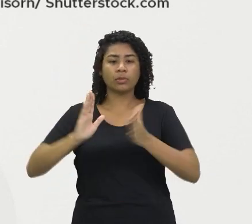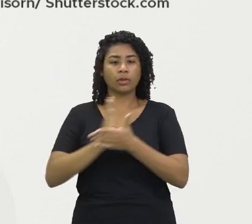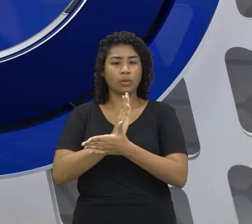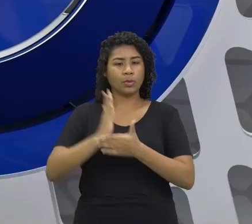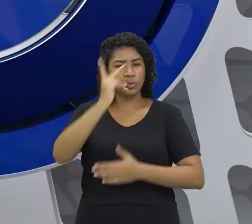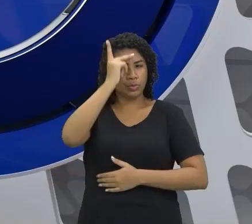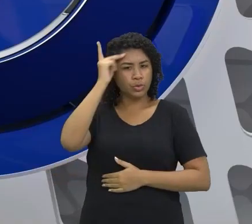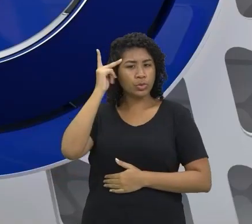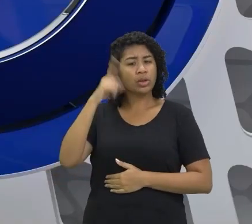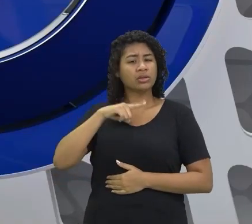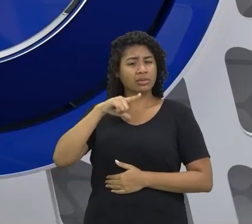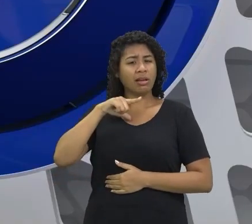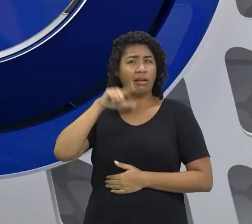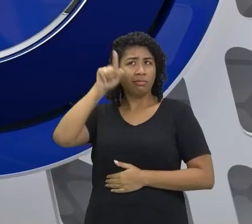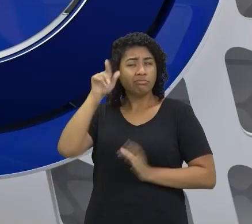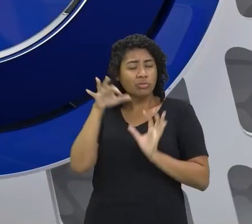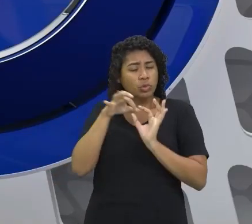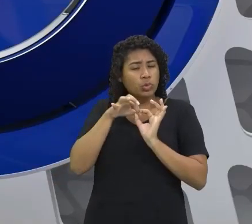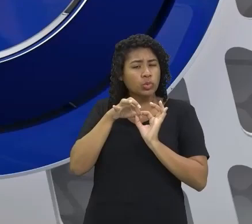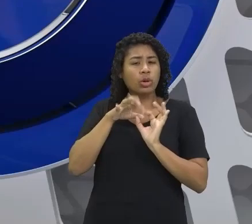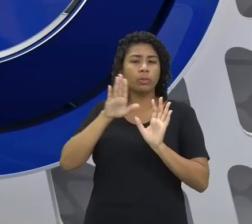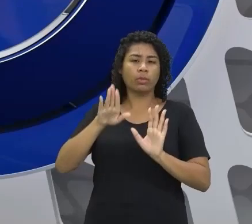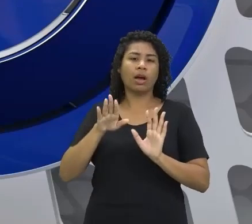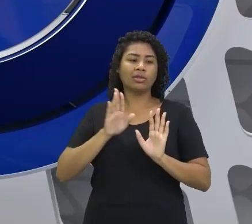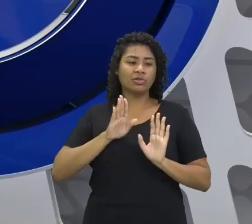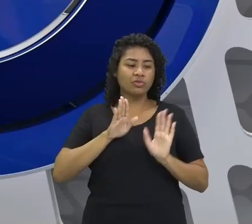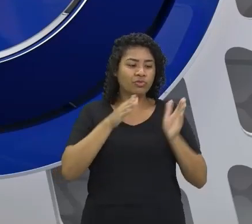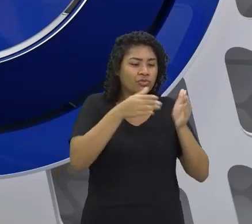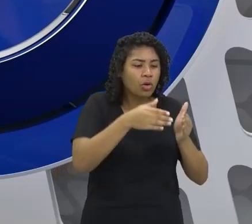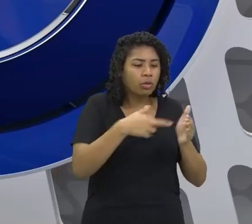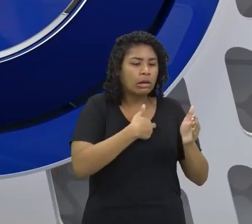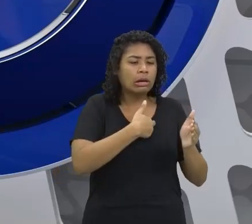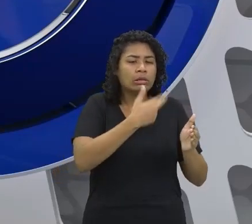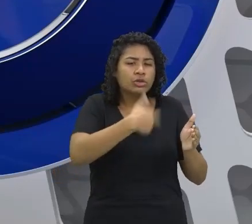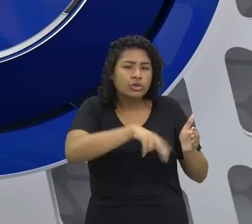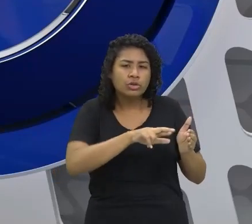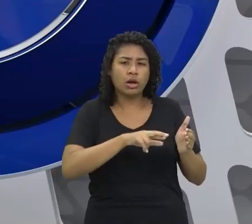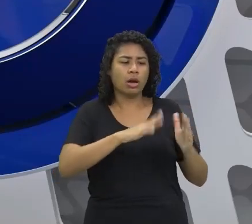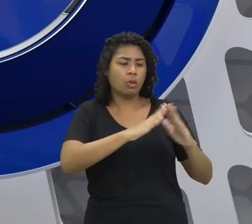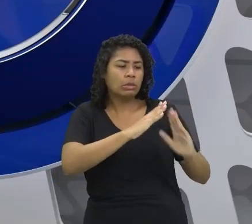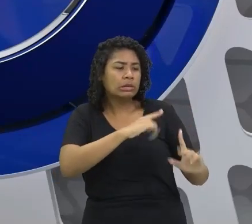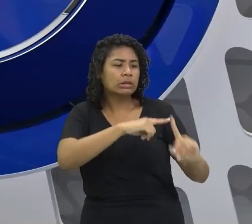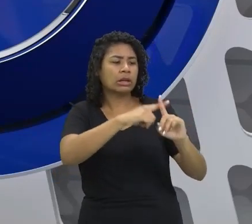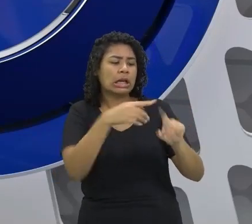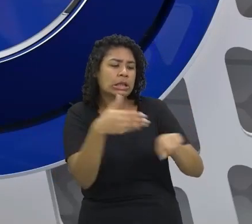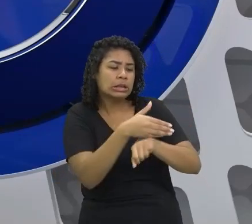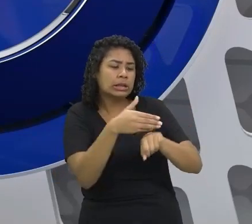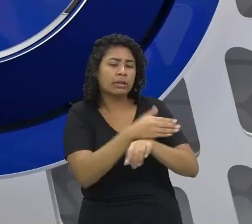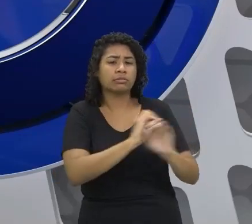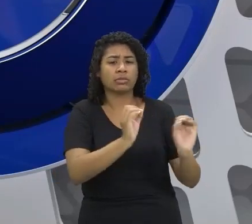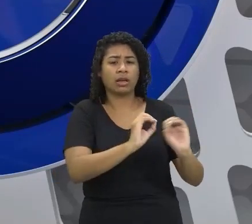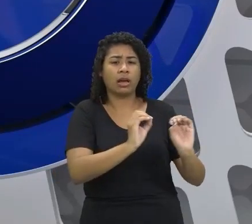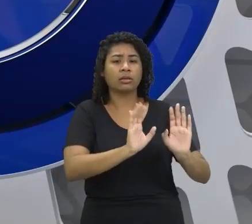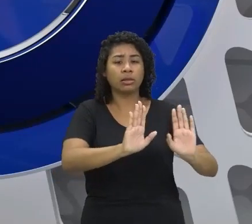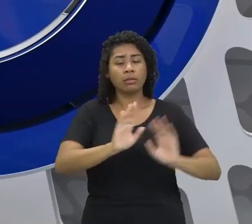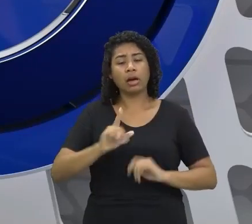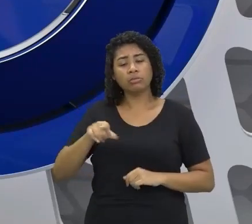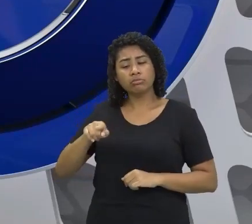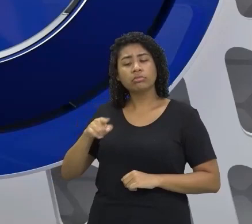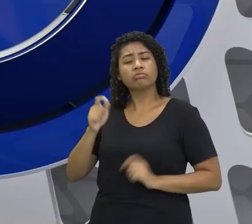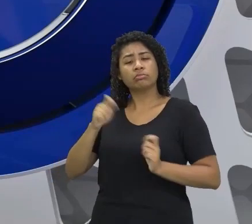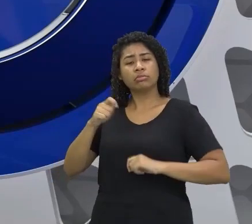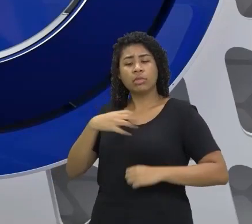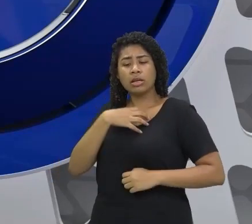uma religião, pode estar motivando o terreno do sentido de vida, das